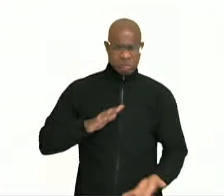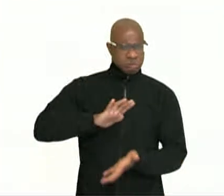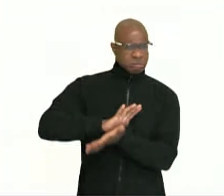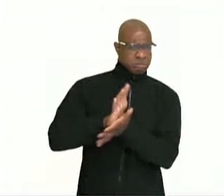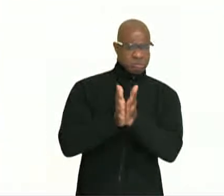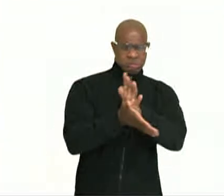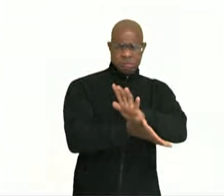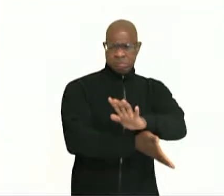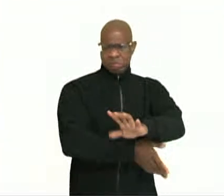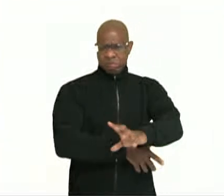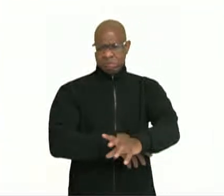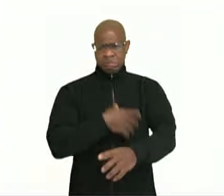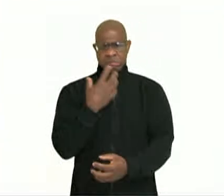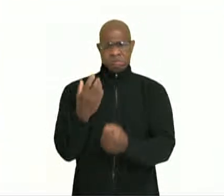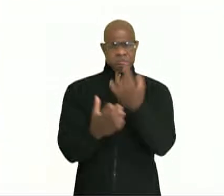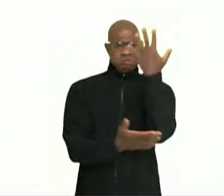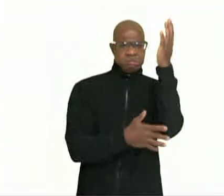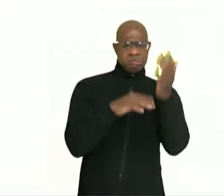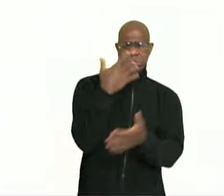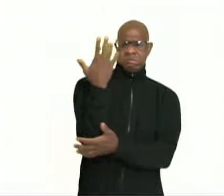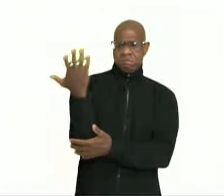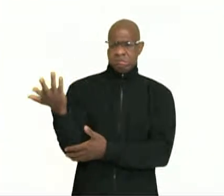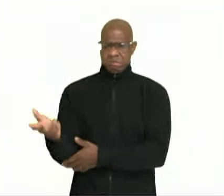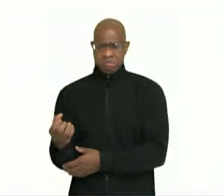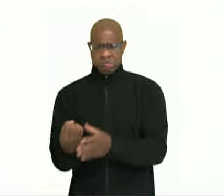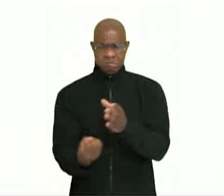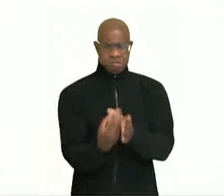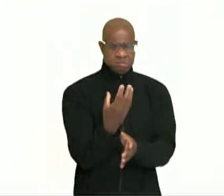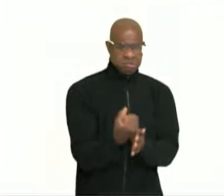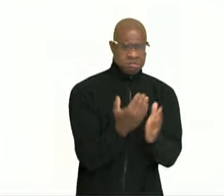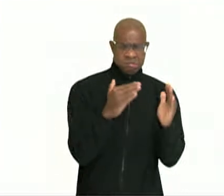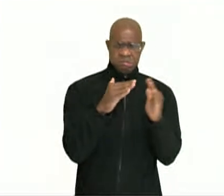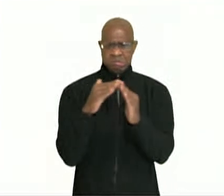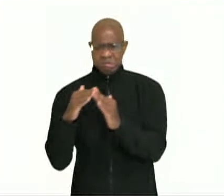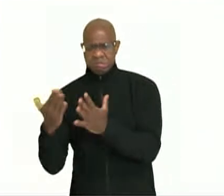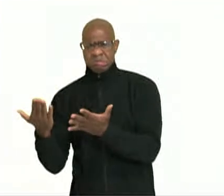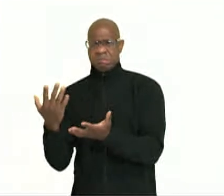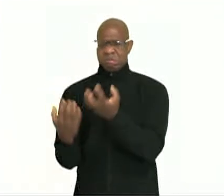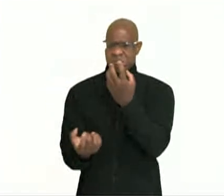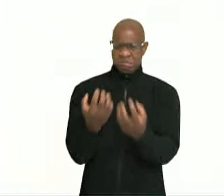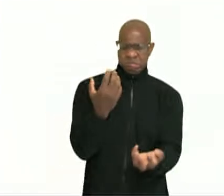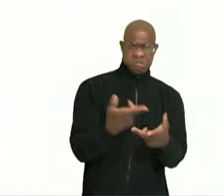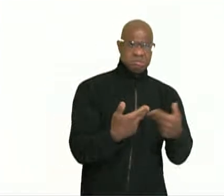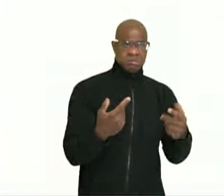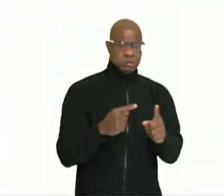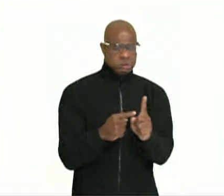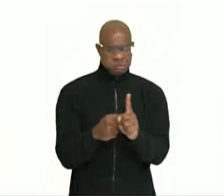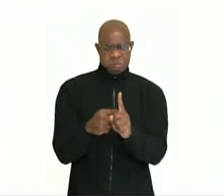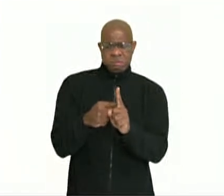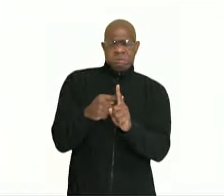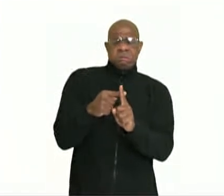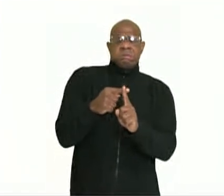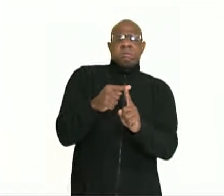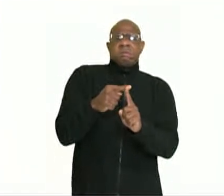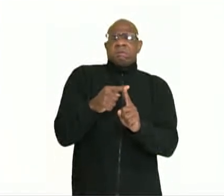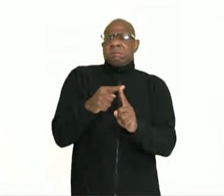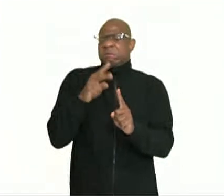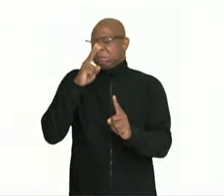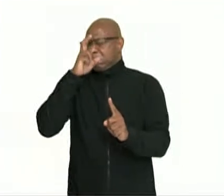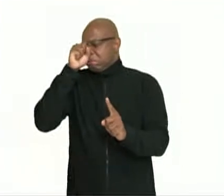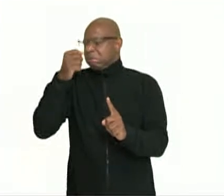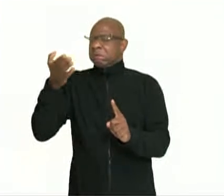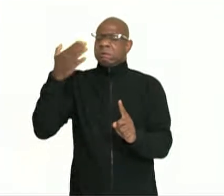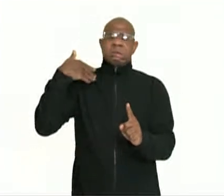destruindo matas, plantações, casas, né? Temperaturas extremas, o máximo